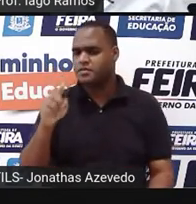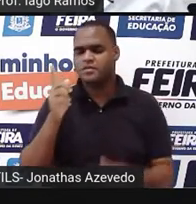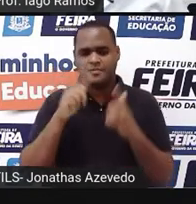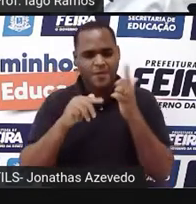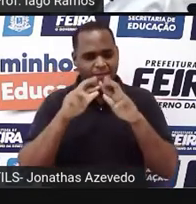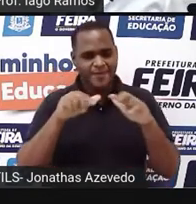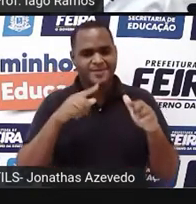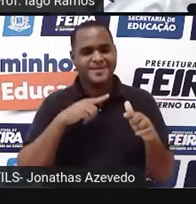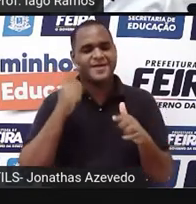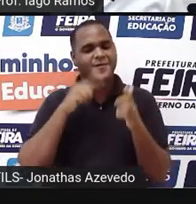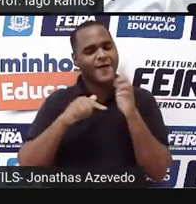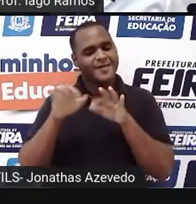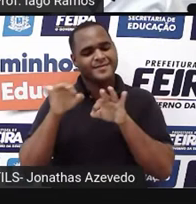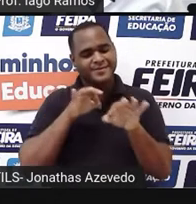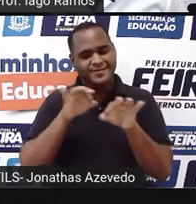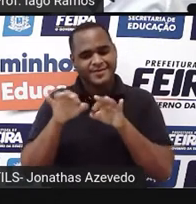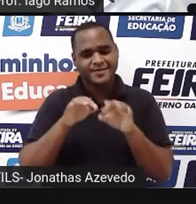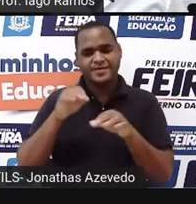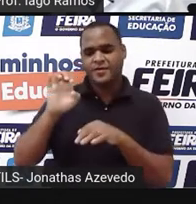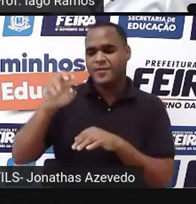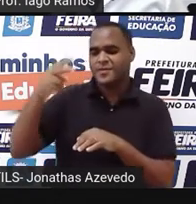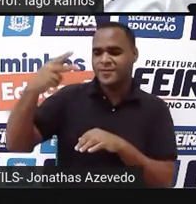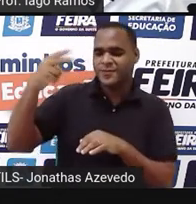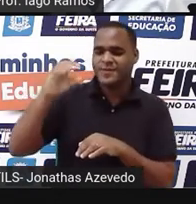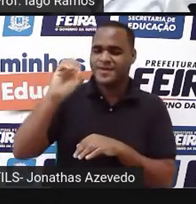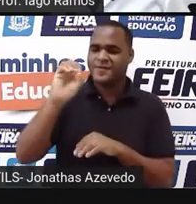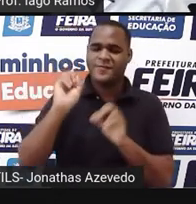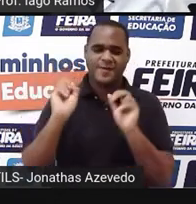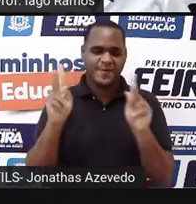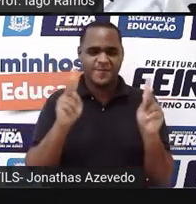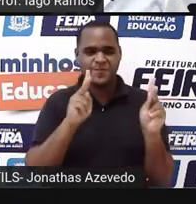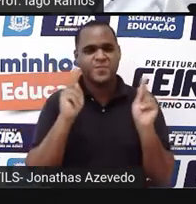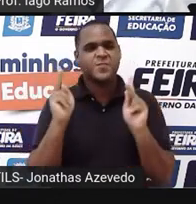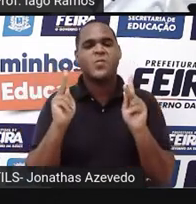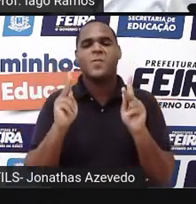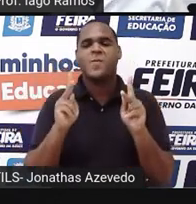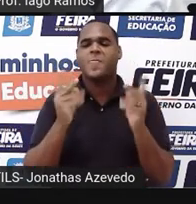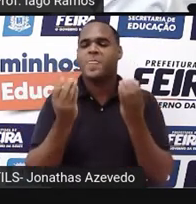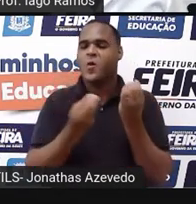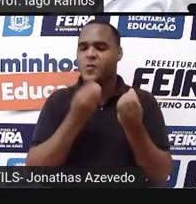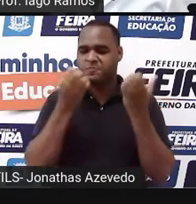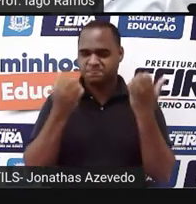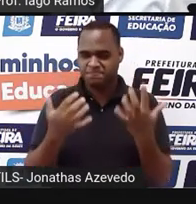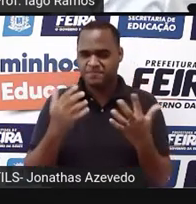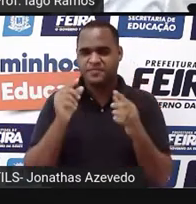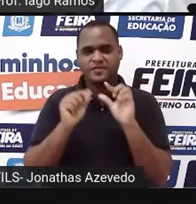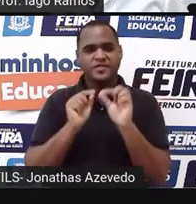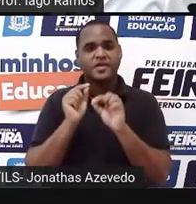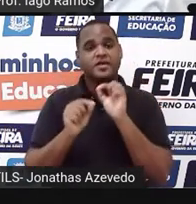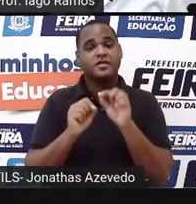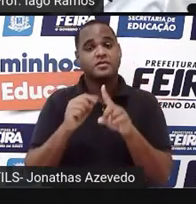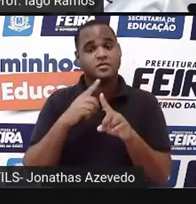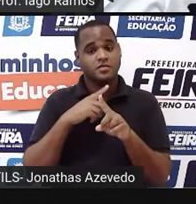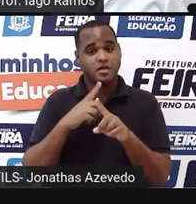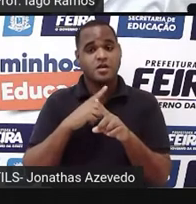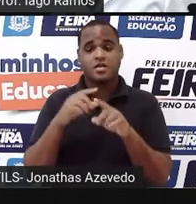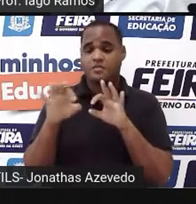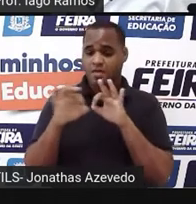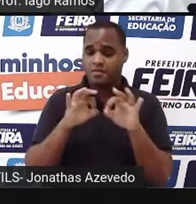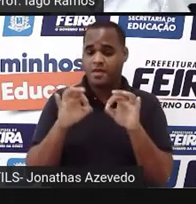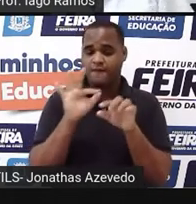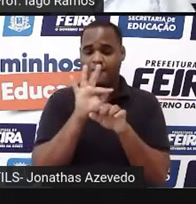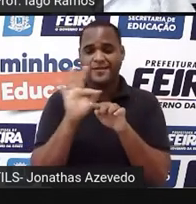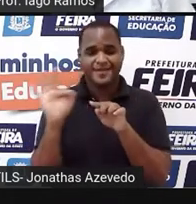aí resolvendo equações do segundo grau, tá? E como é que é feito isso? Através de uma fórmula,